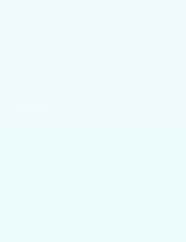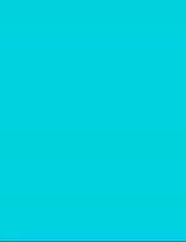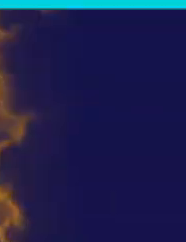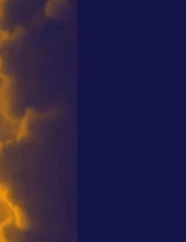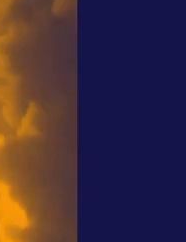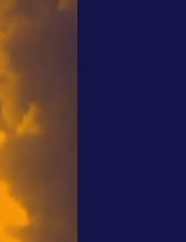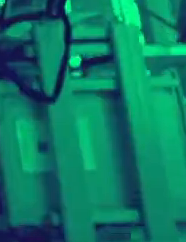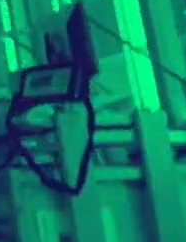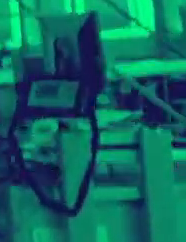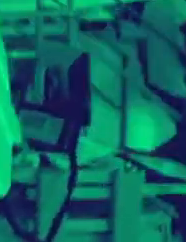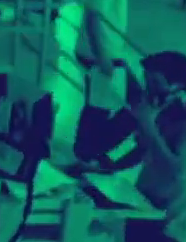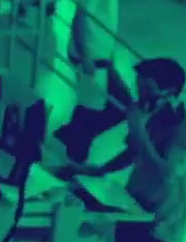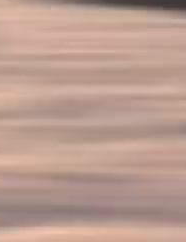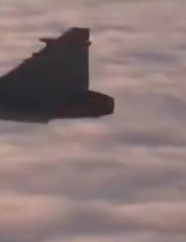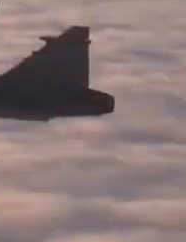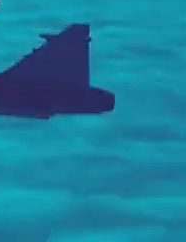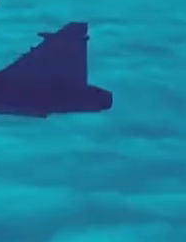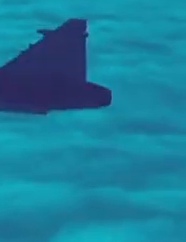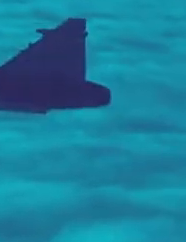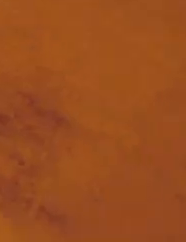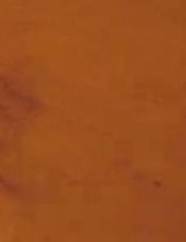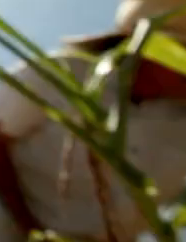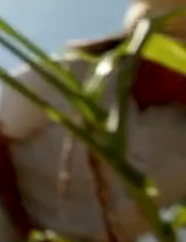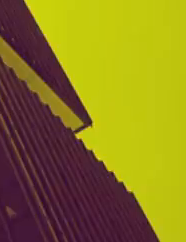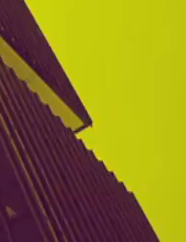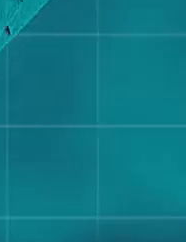Tchau. Tchau. Tchau.